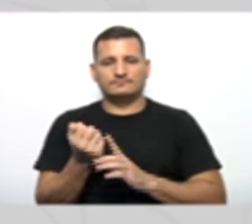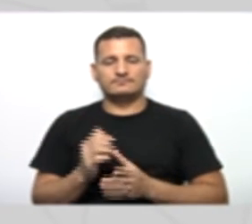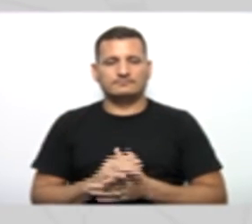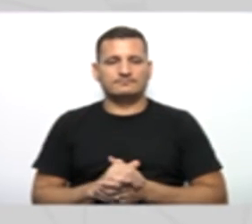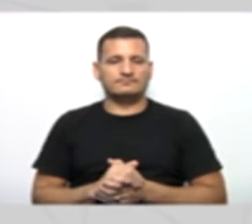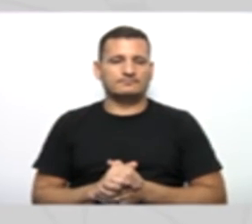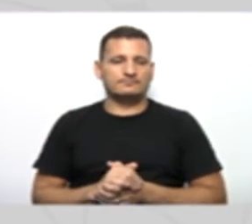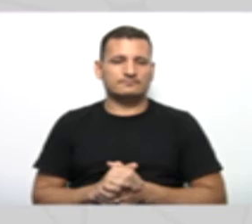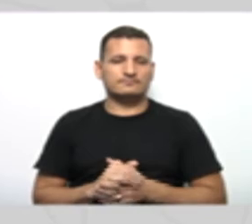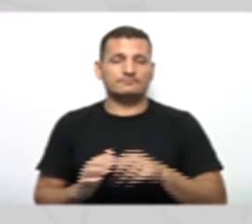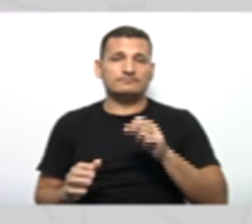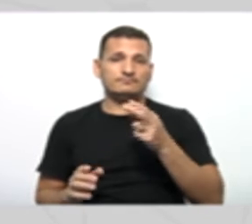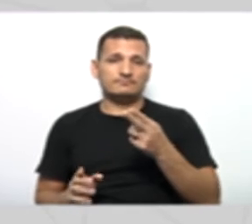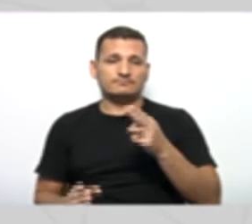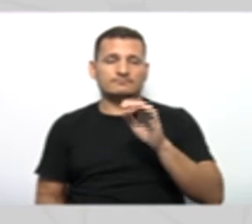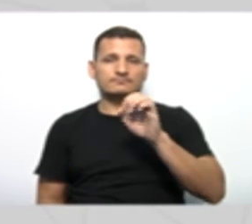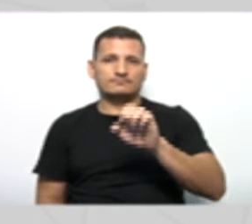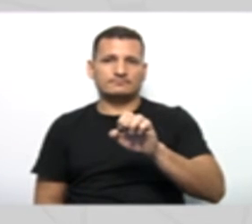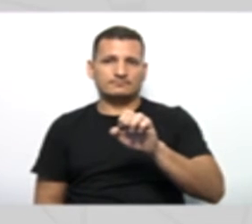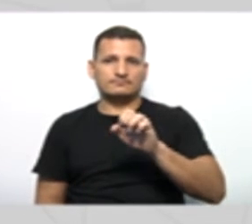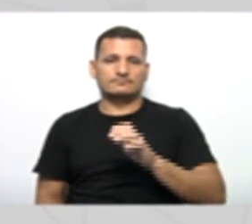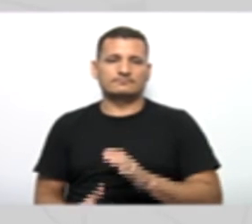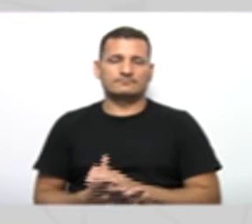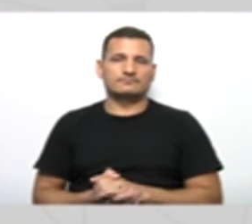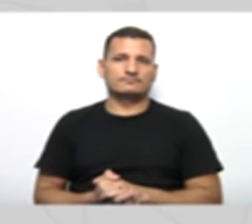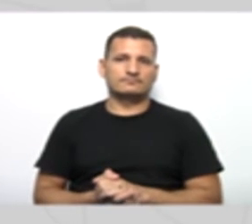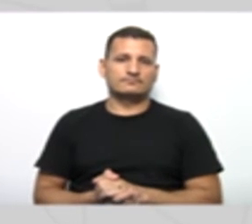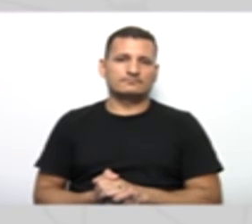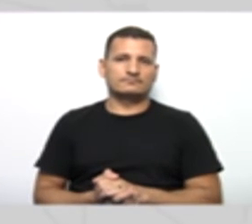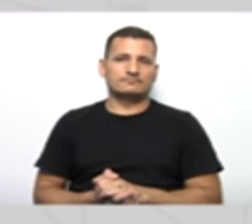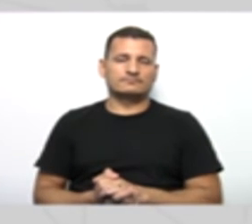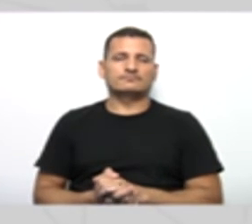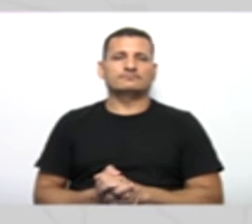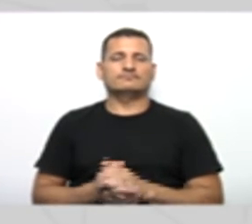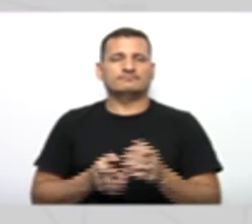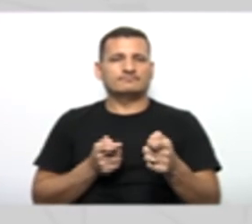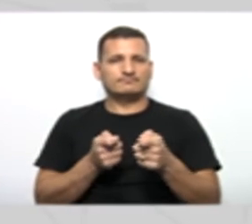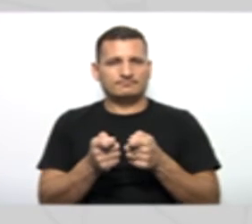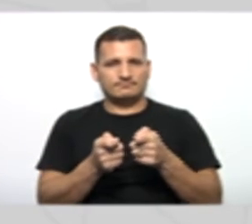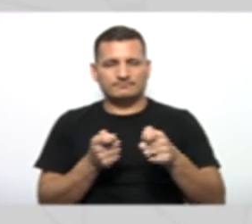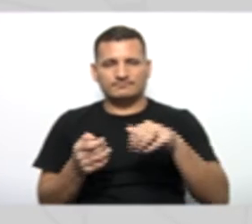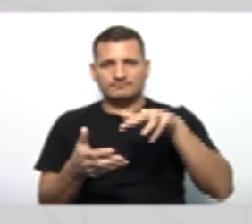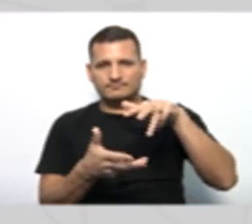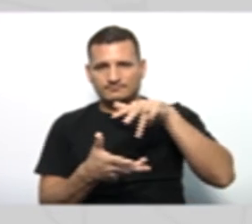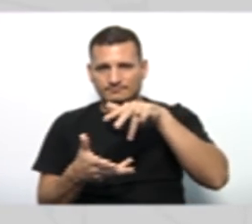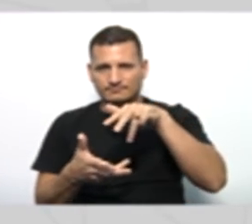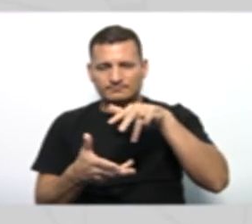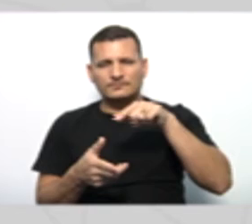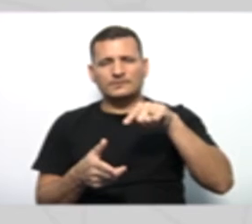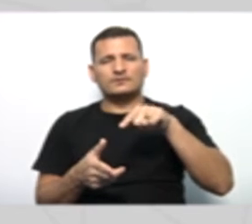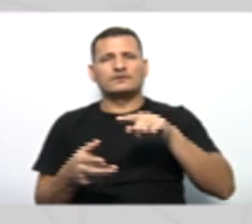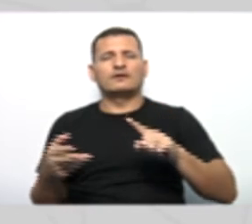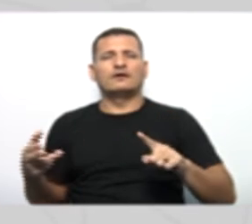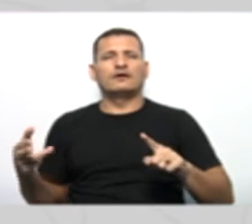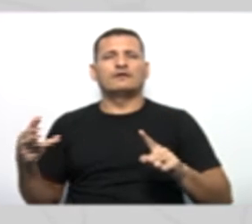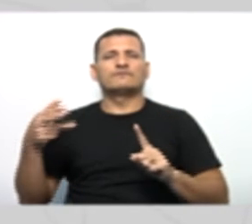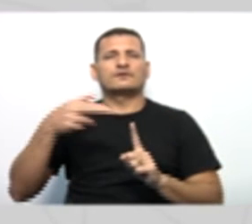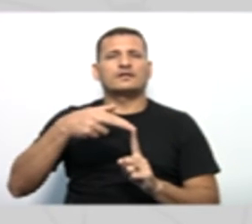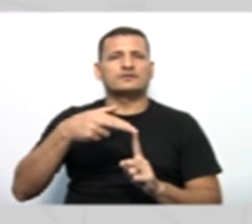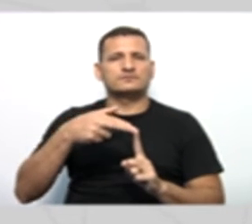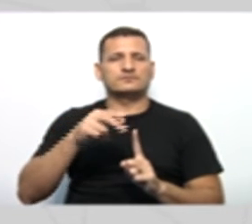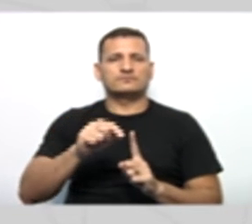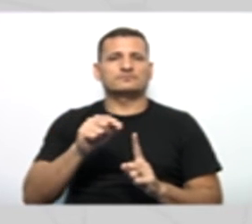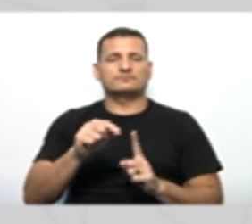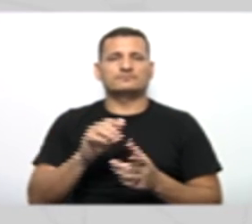letra E, o desenvolvimento sustentável faz referência à